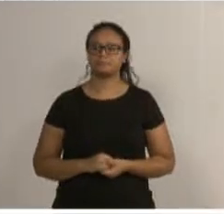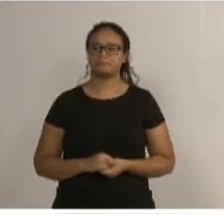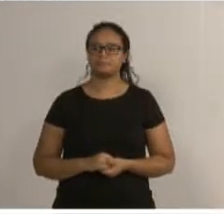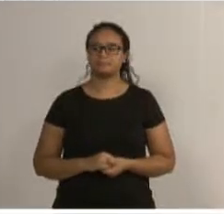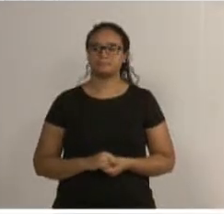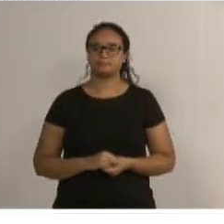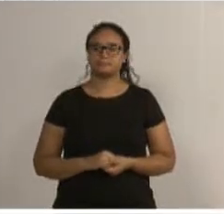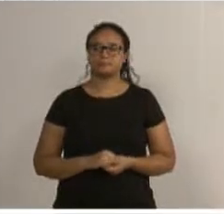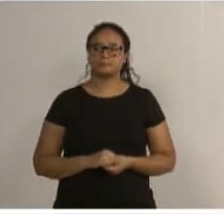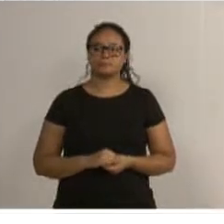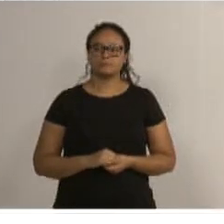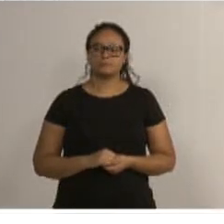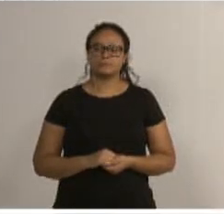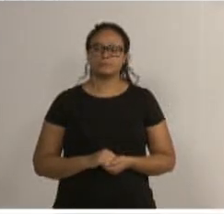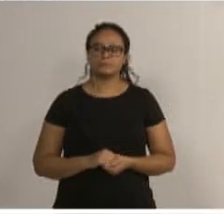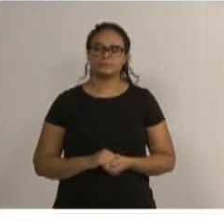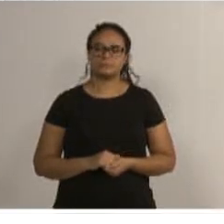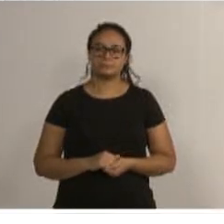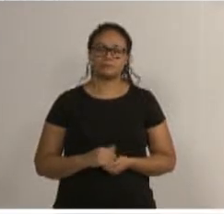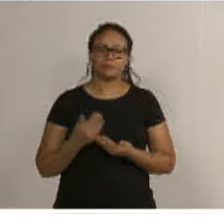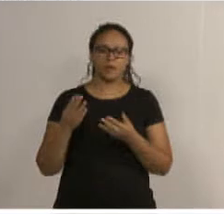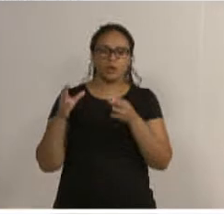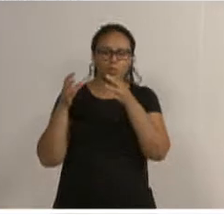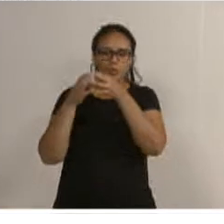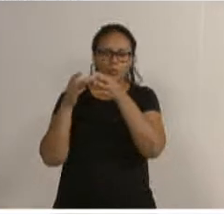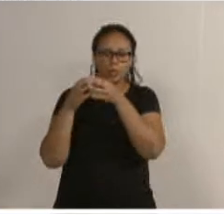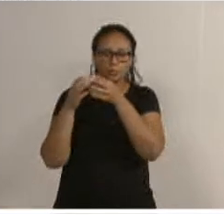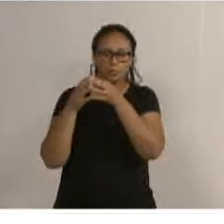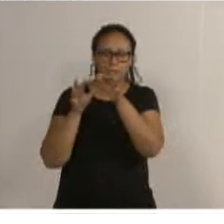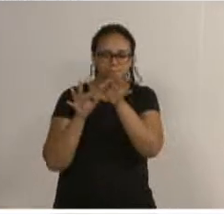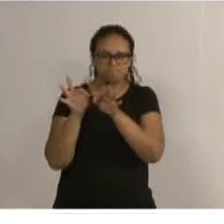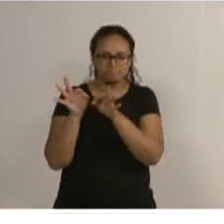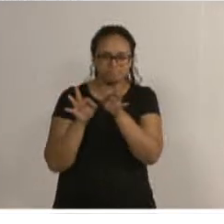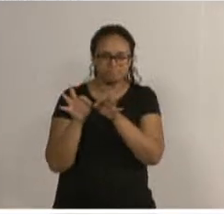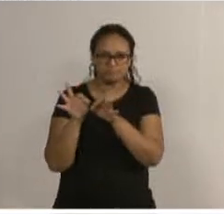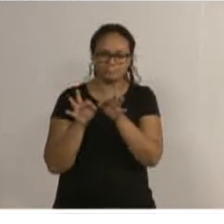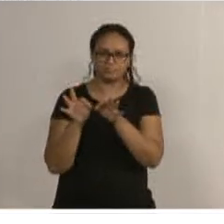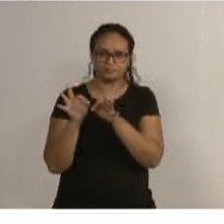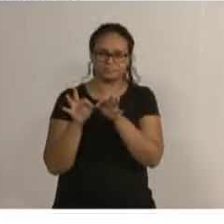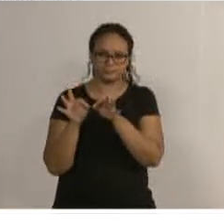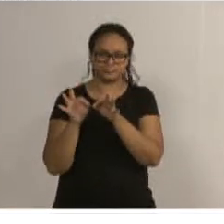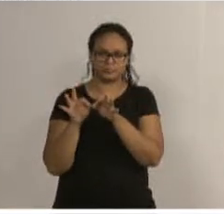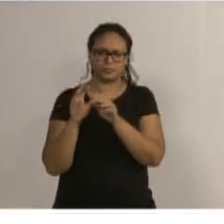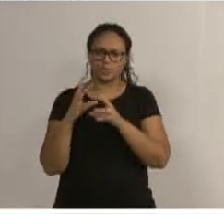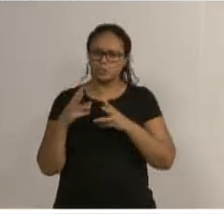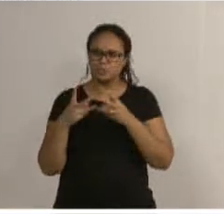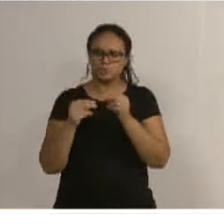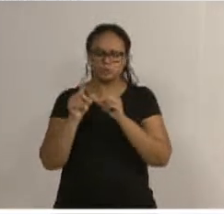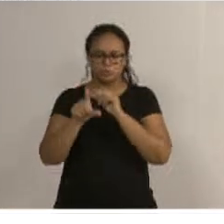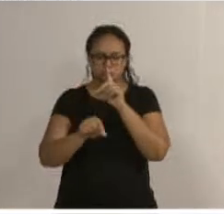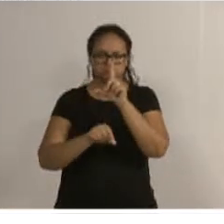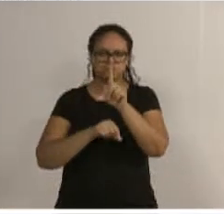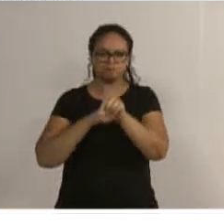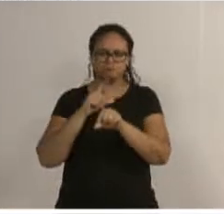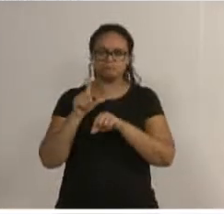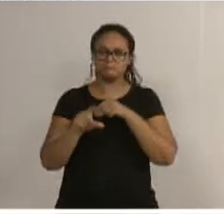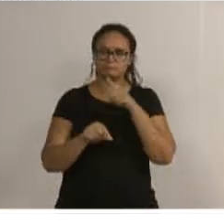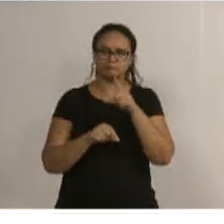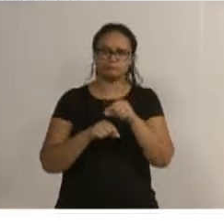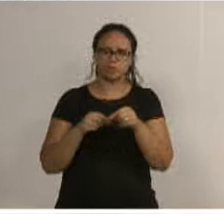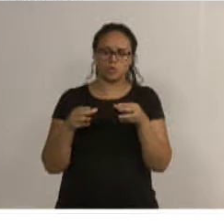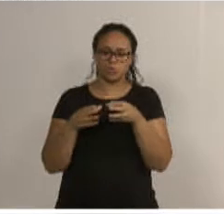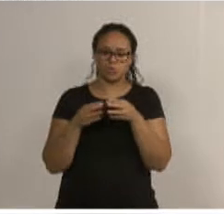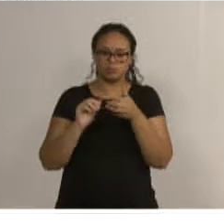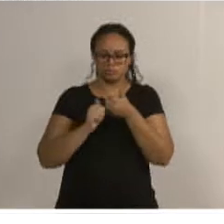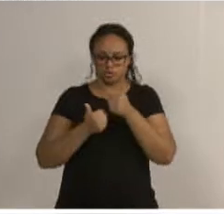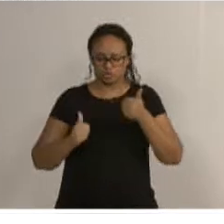ao... Esse é o Comitê de Regulação, ou seja, as decisões que são tomadas pela diretoria,